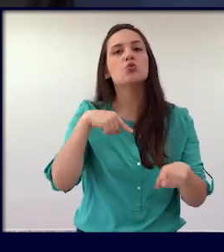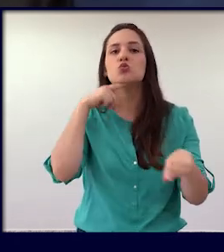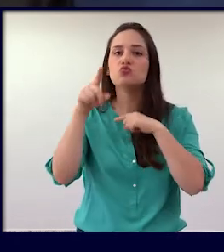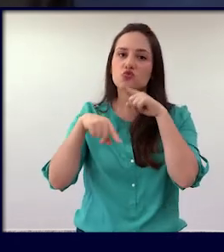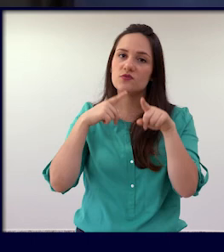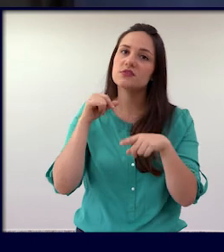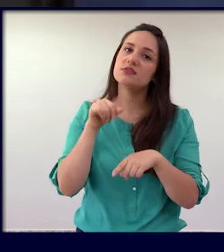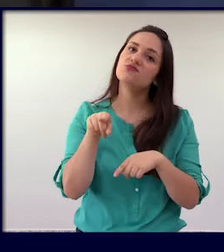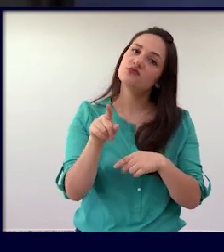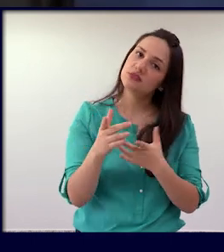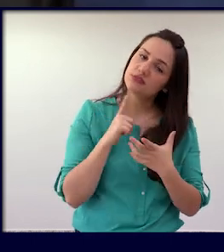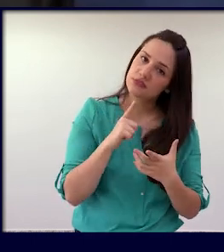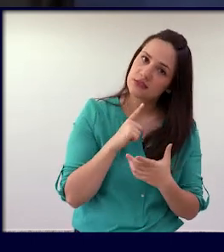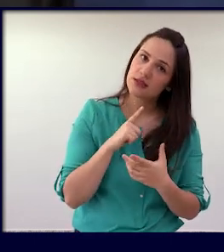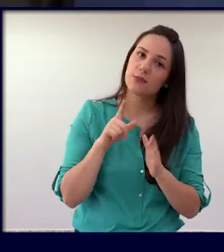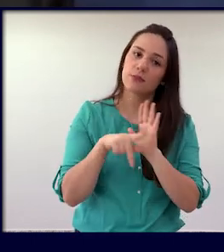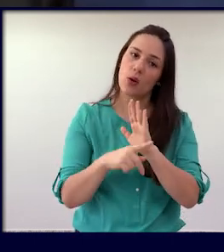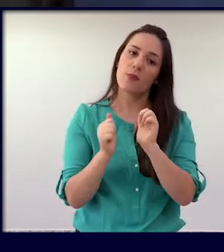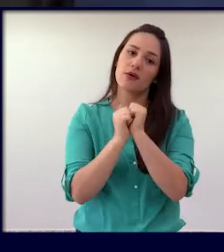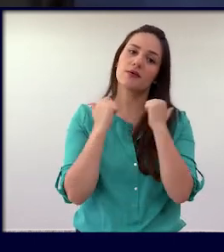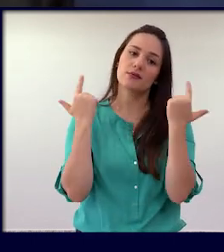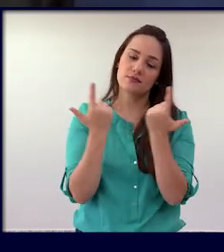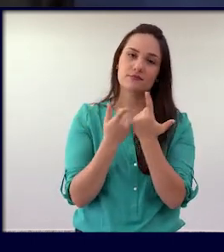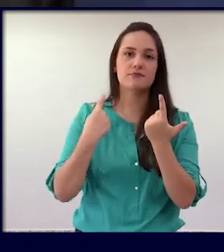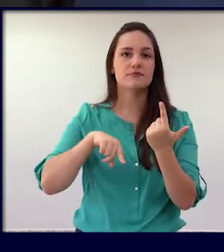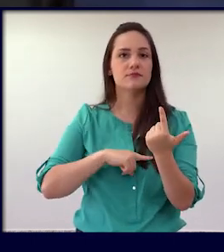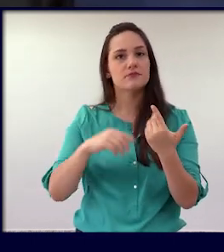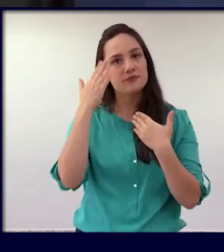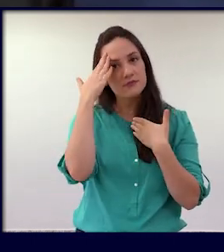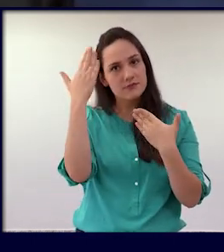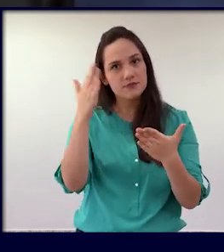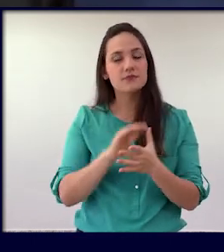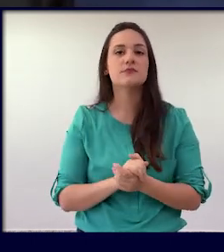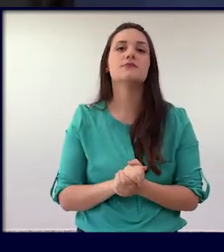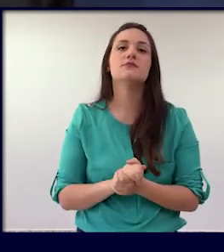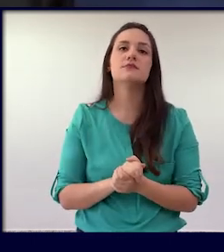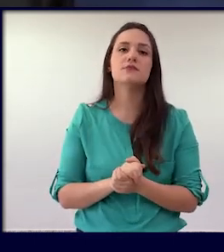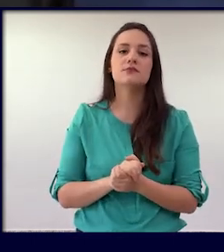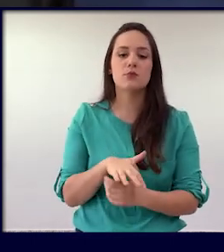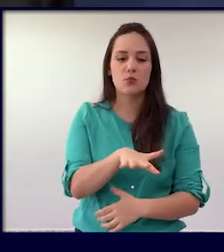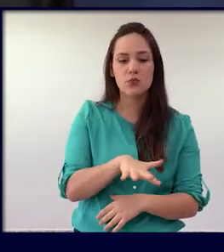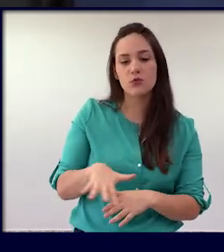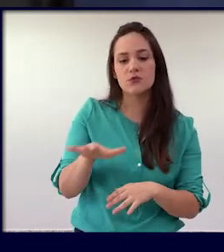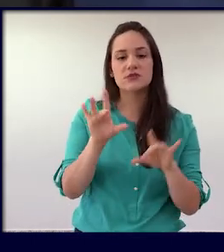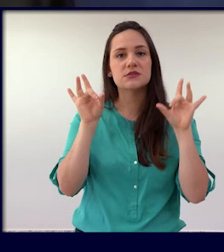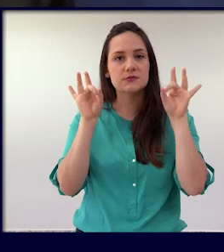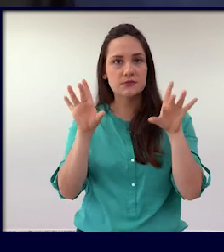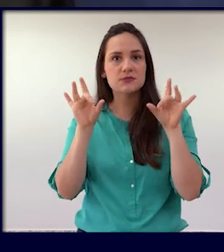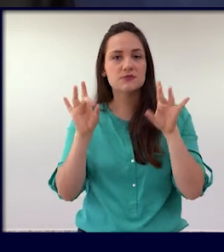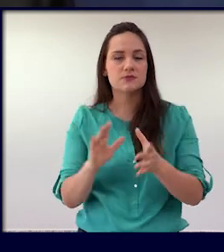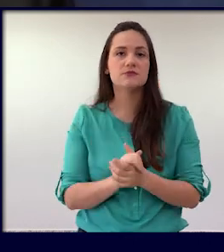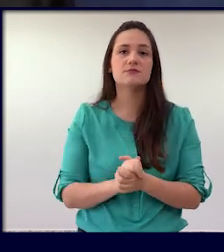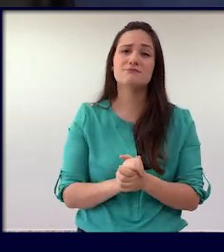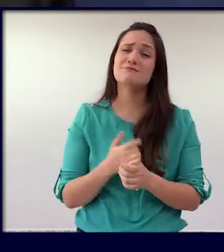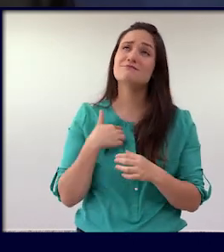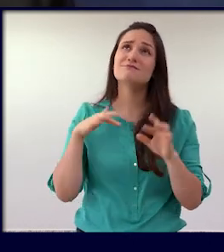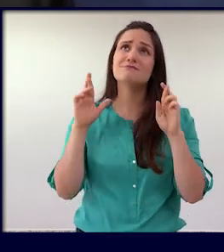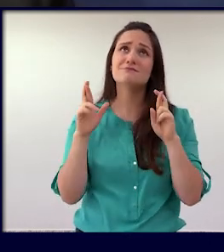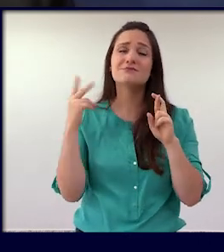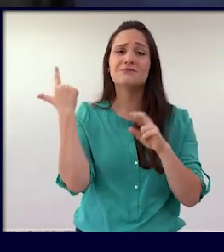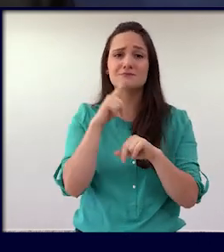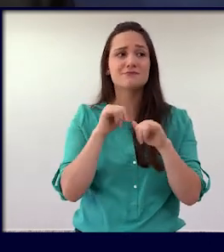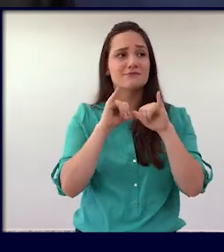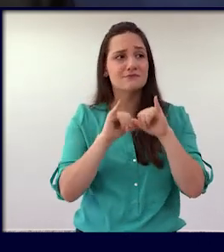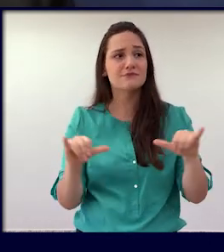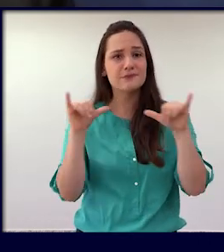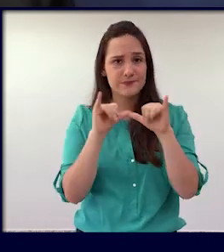como para outras demandas que vocês tenham da TV Assembleia. Nós agradecemos muito esse espaço que foi